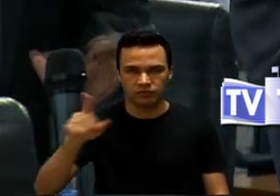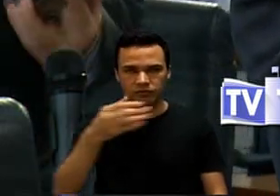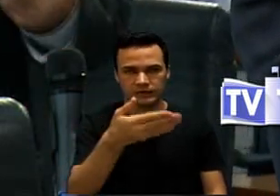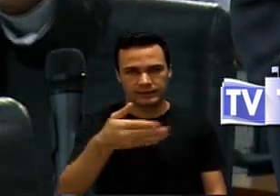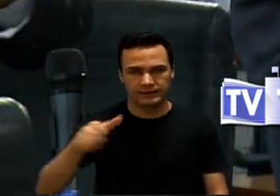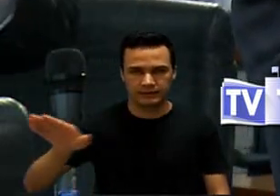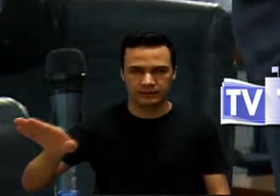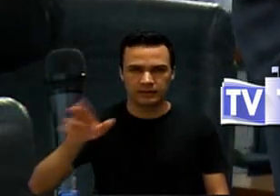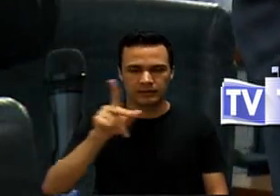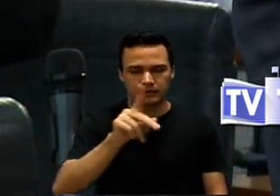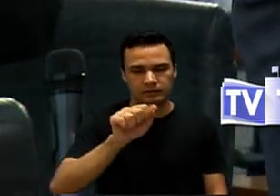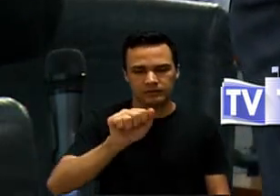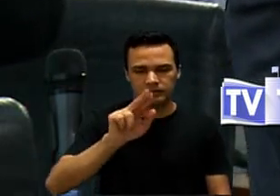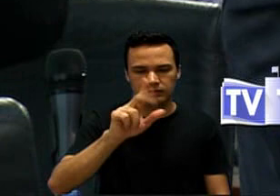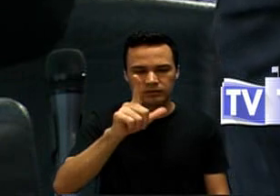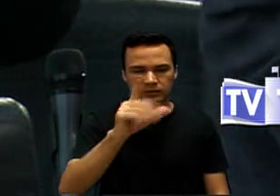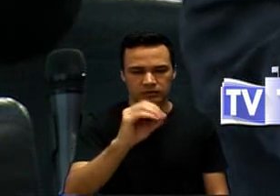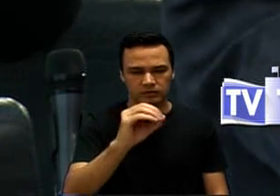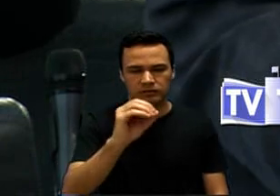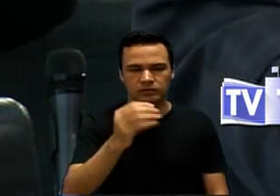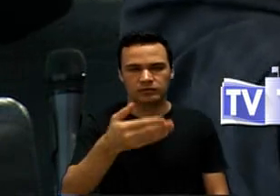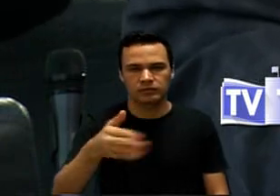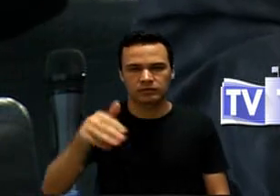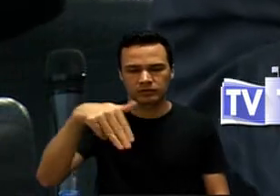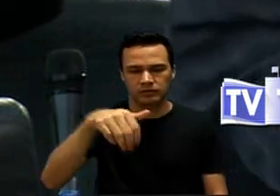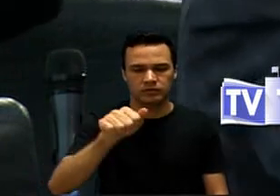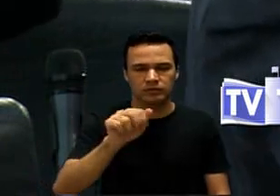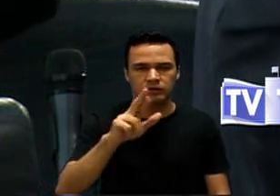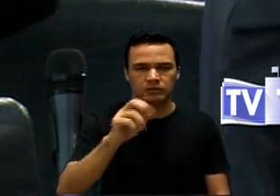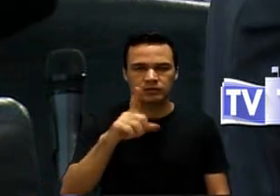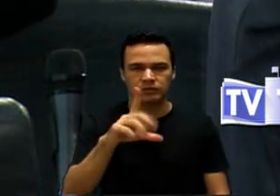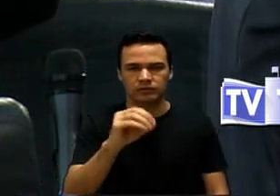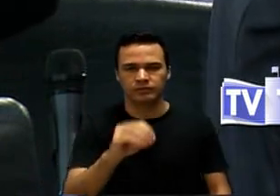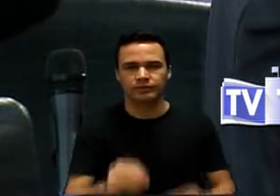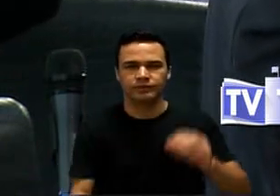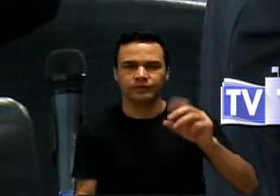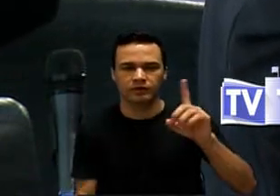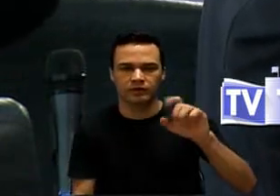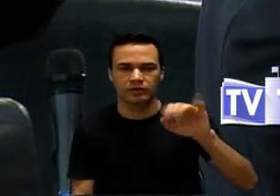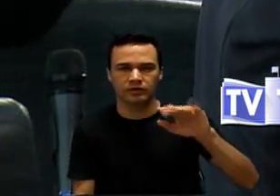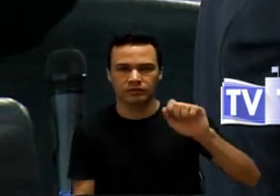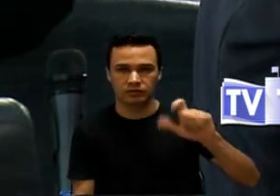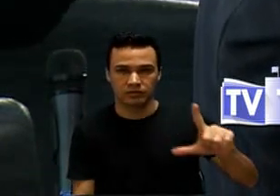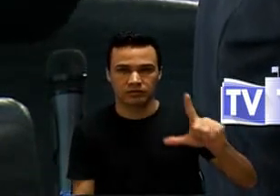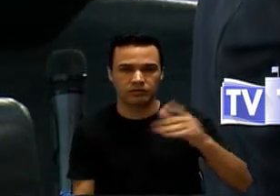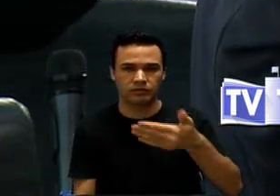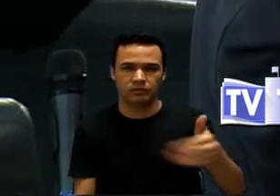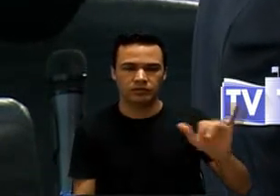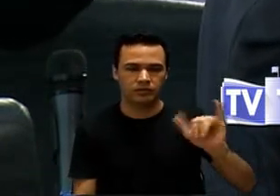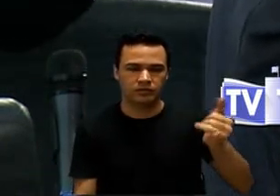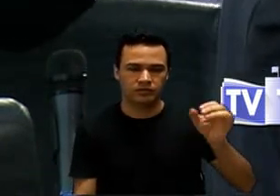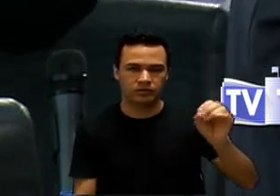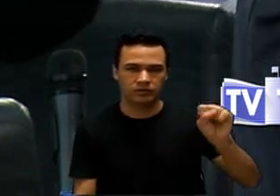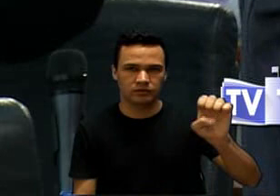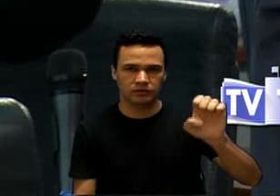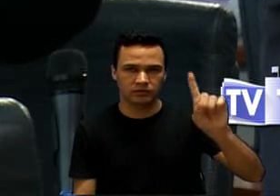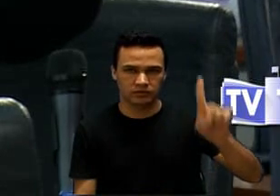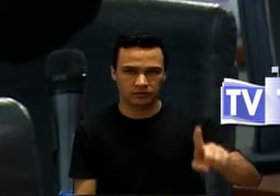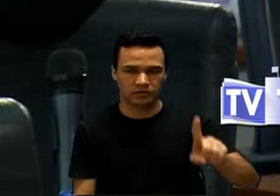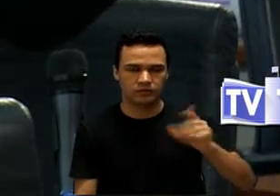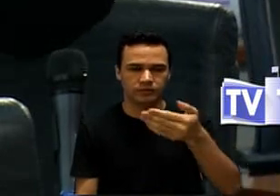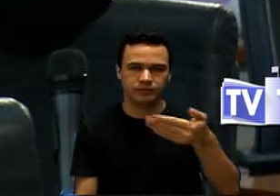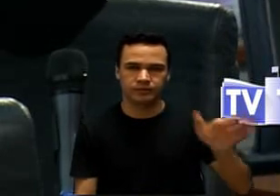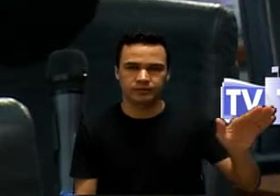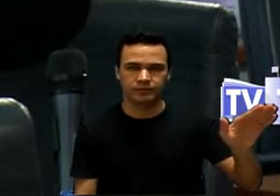Ricardo Pereira, Paulo Gomes da Silva, Marcelo Pólvora, Daniel Ferreira de Souza, José Aércio da